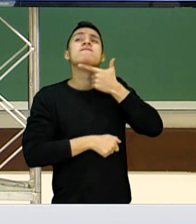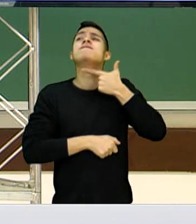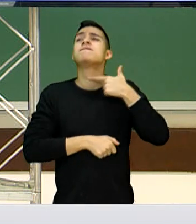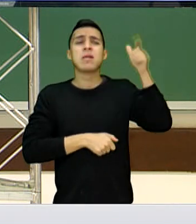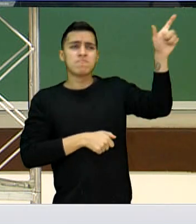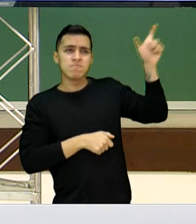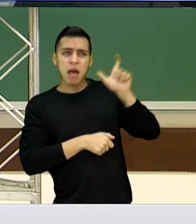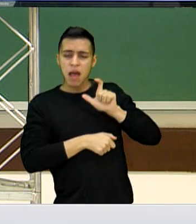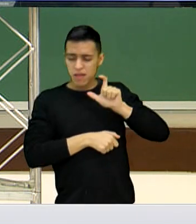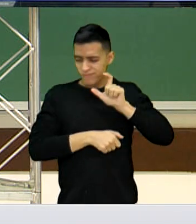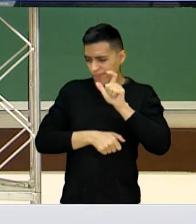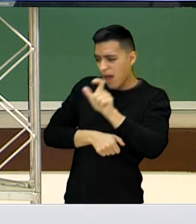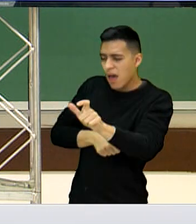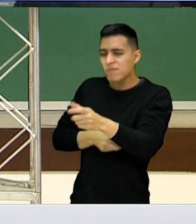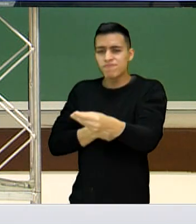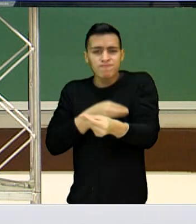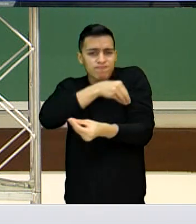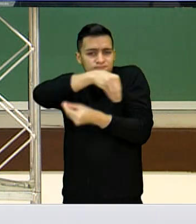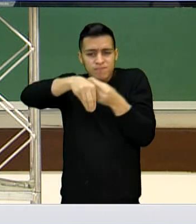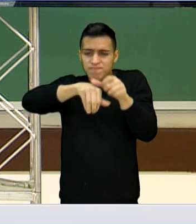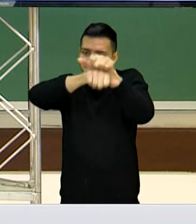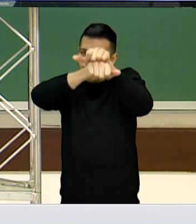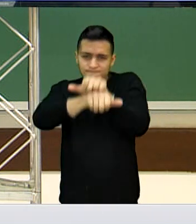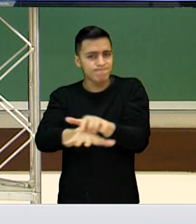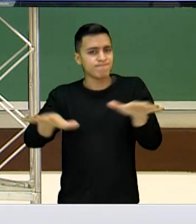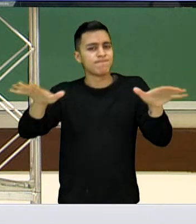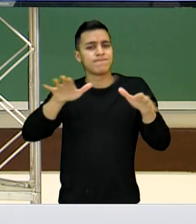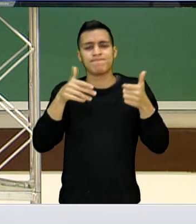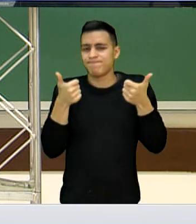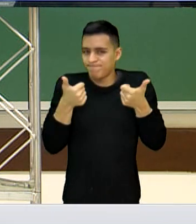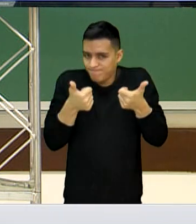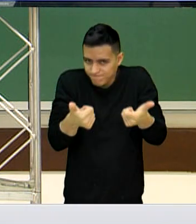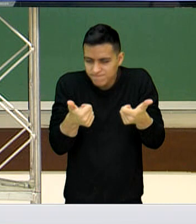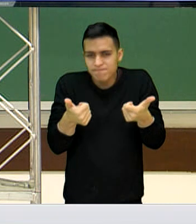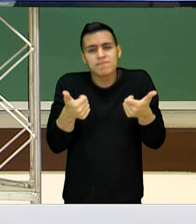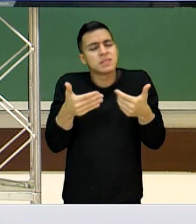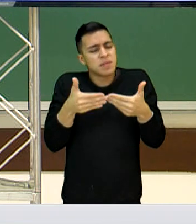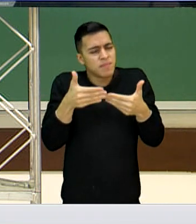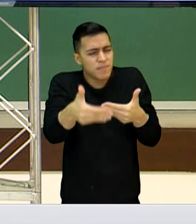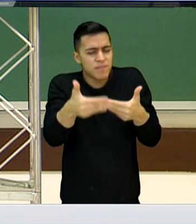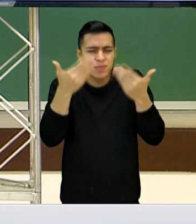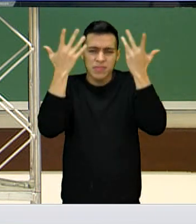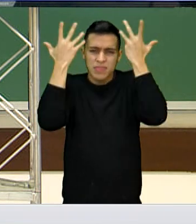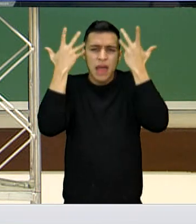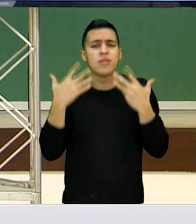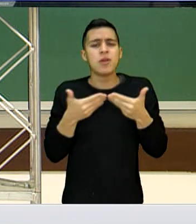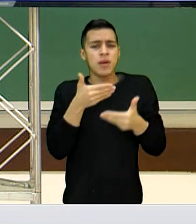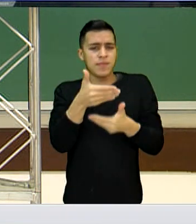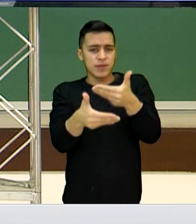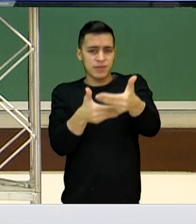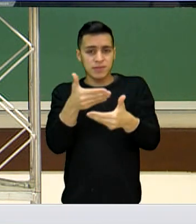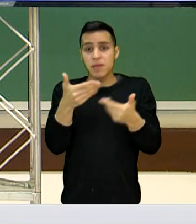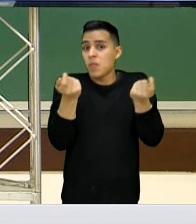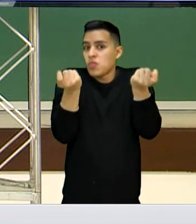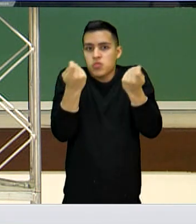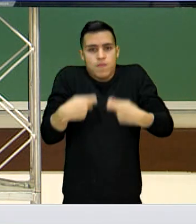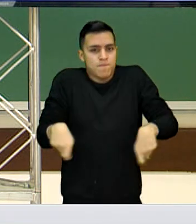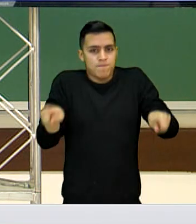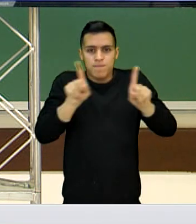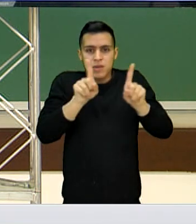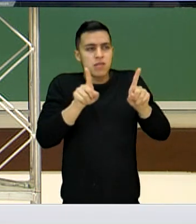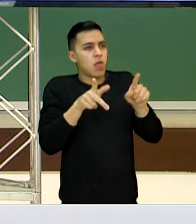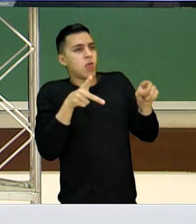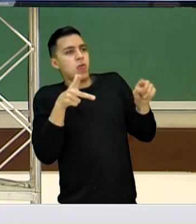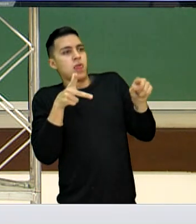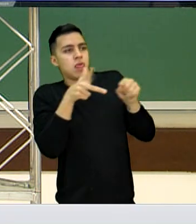Então os falantes vão incorporando e elas vão entrando no nosso universo, tá certo? Então é um processo natural, tá certo? Então não precisa